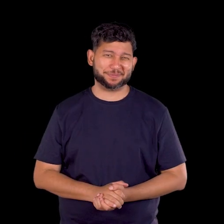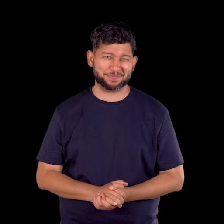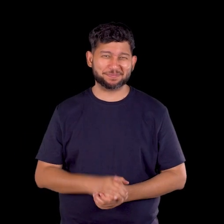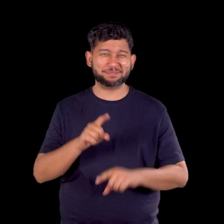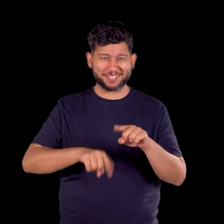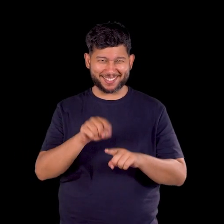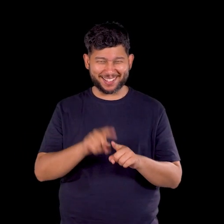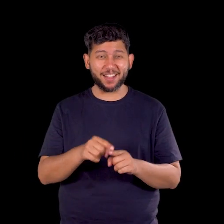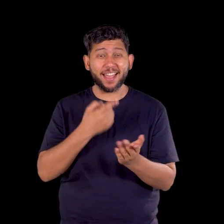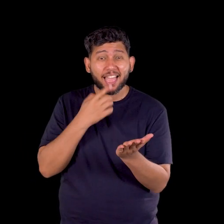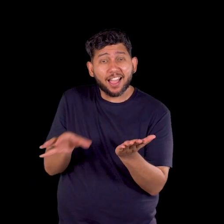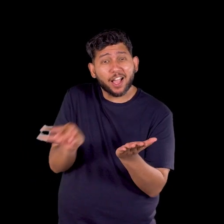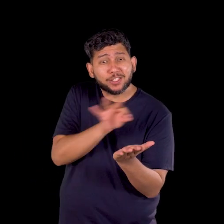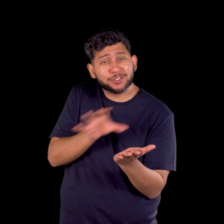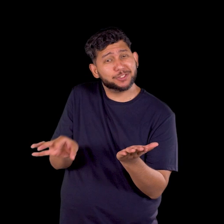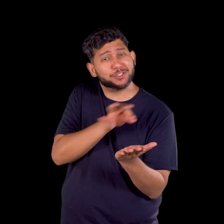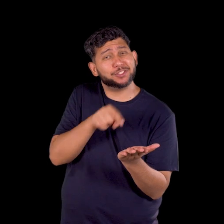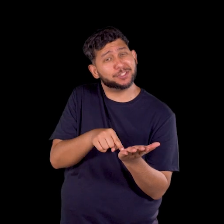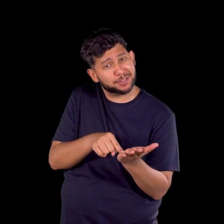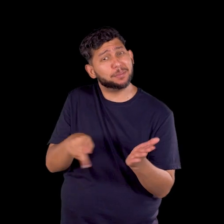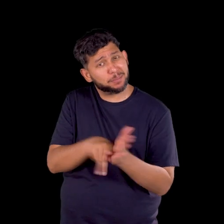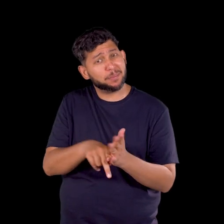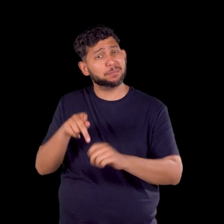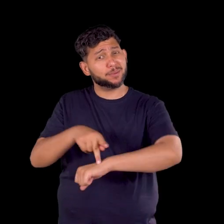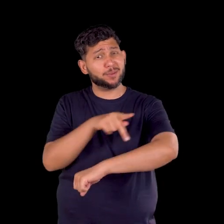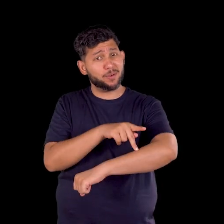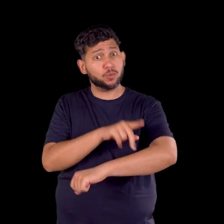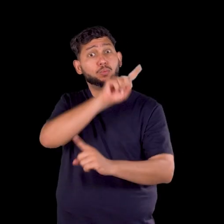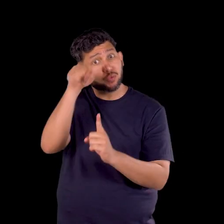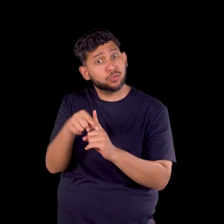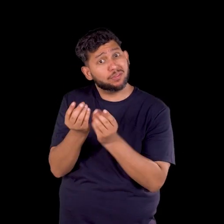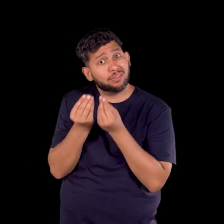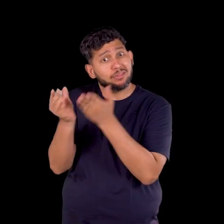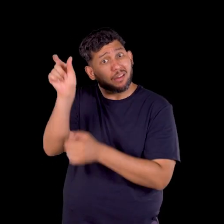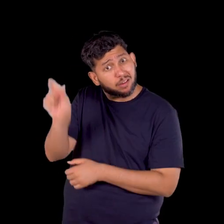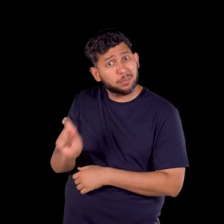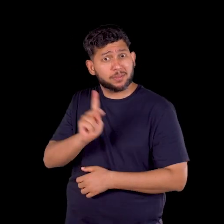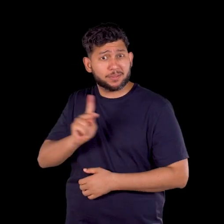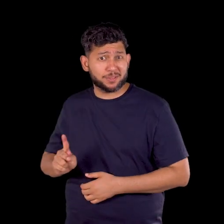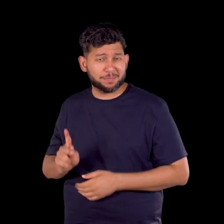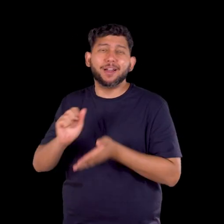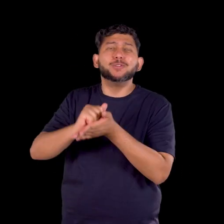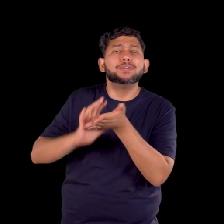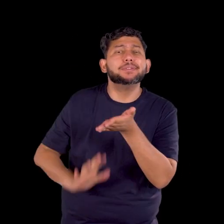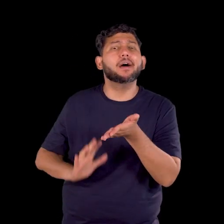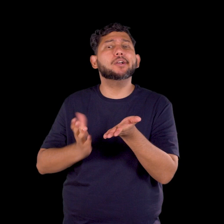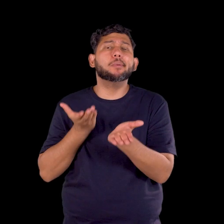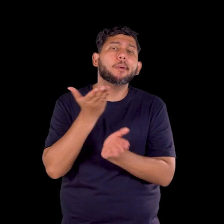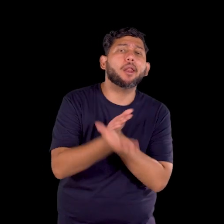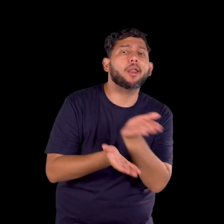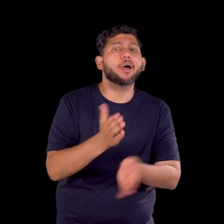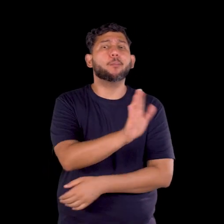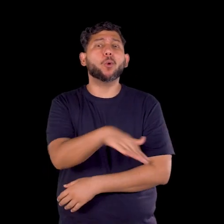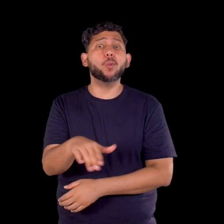cartilha pedagógica. É um material pensado nos professores. Traz sugestões de atividades para o professor usar junto aos